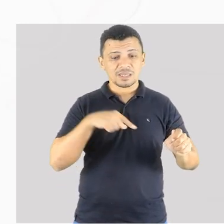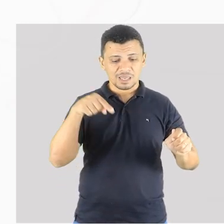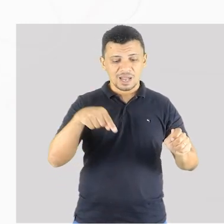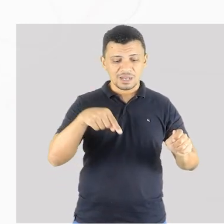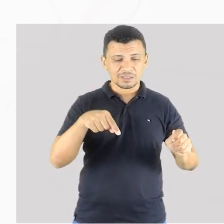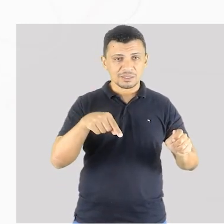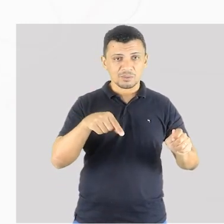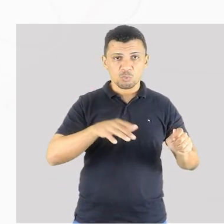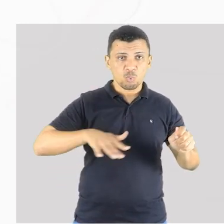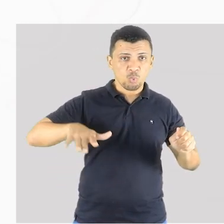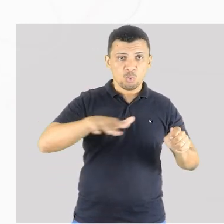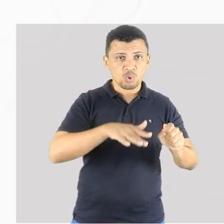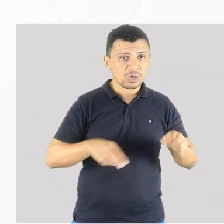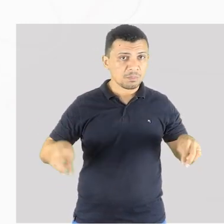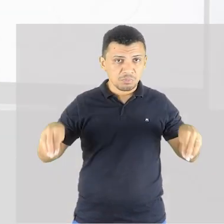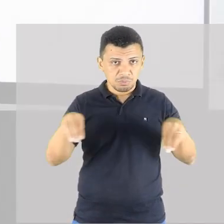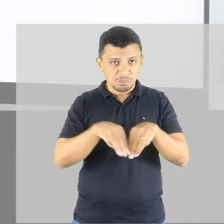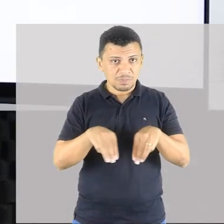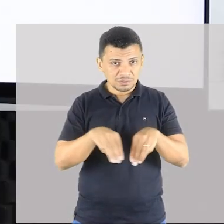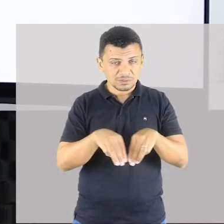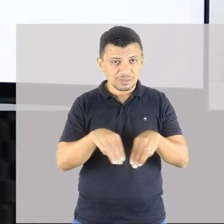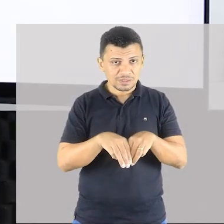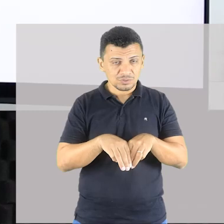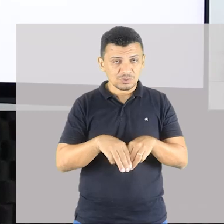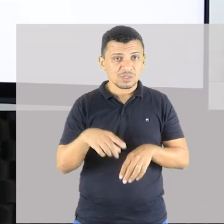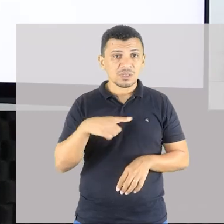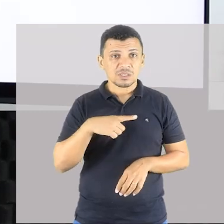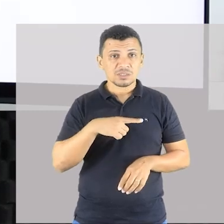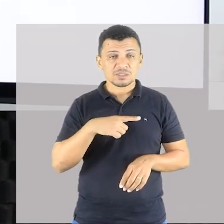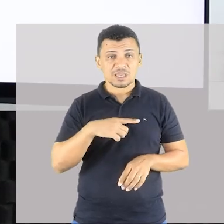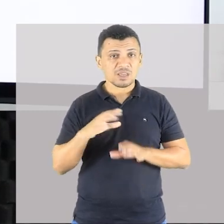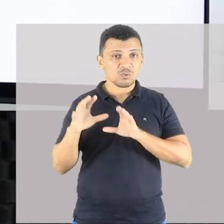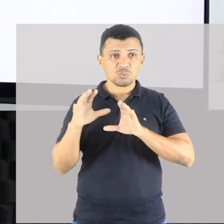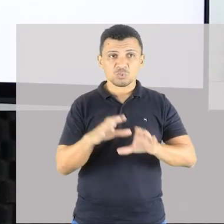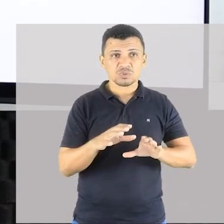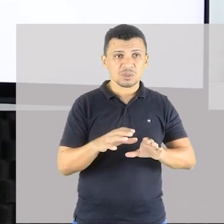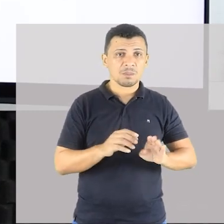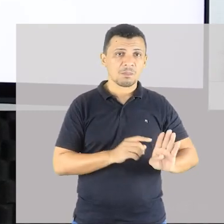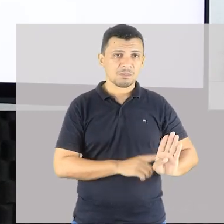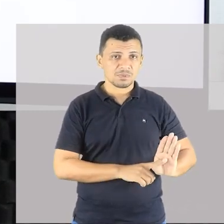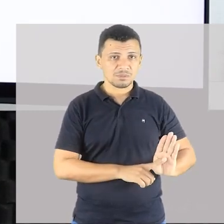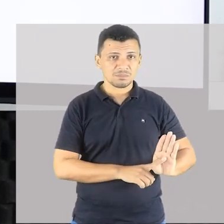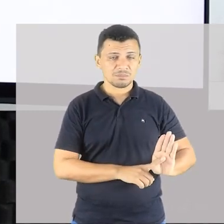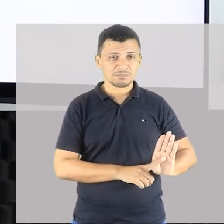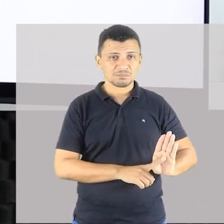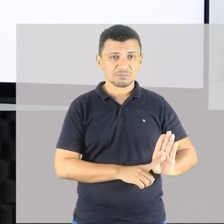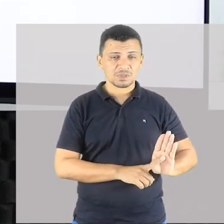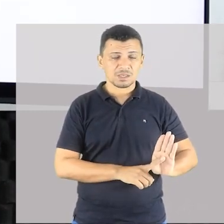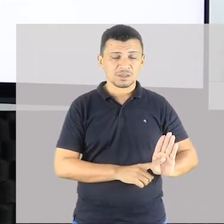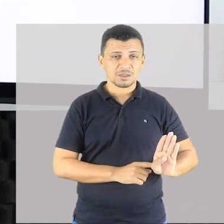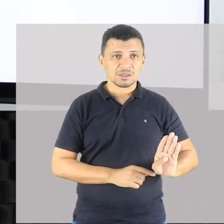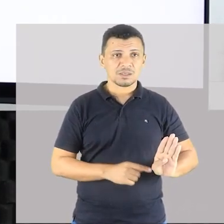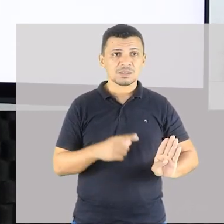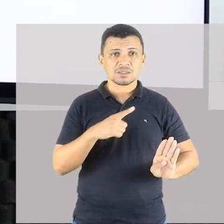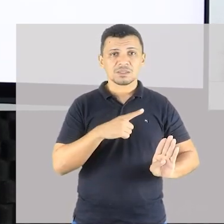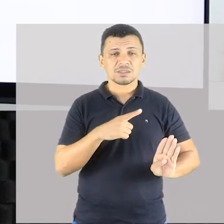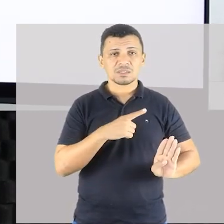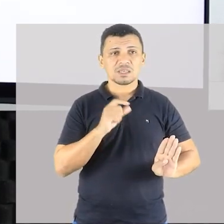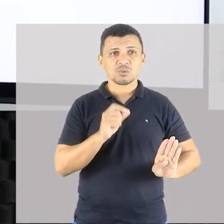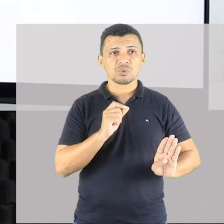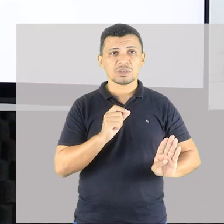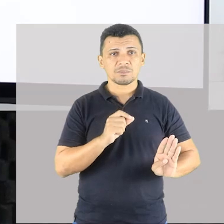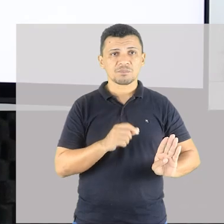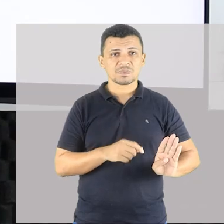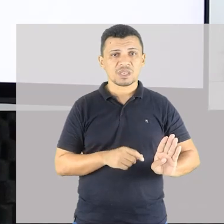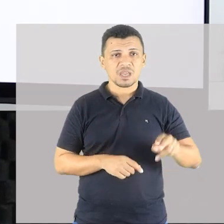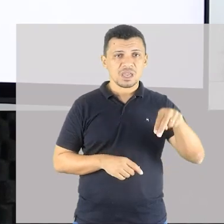magnético uniforme, de indução de valor de intensidade B. Seja N